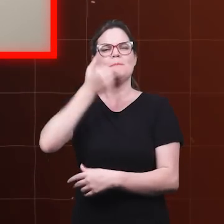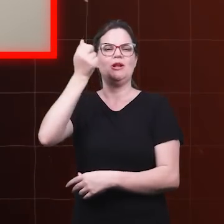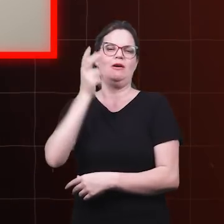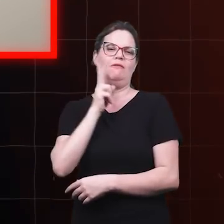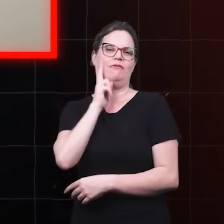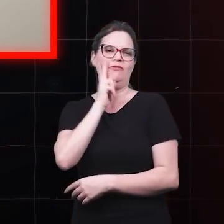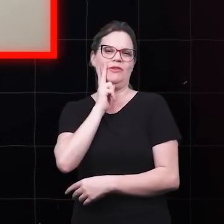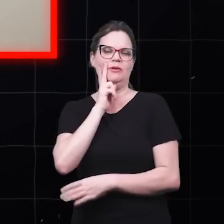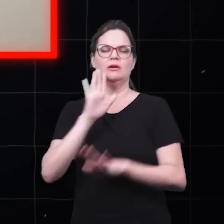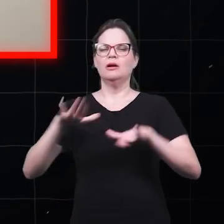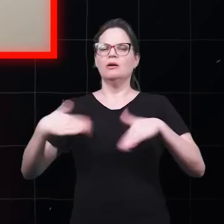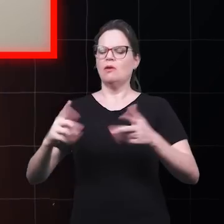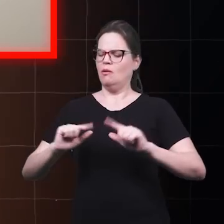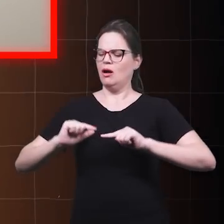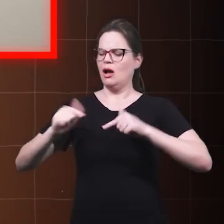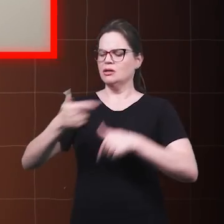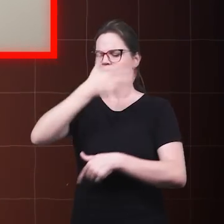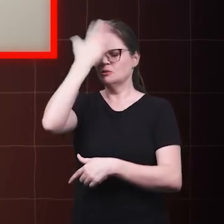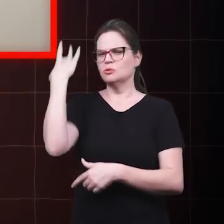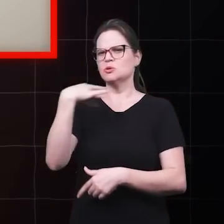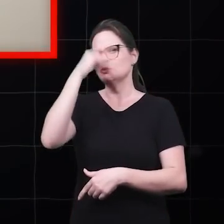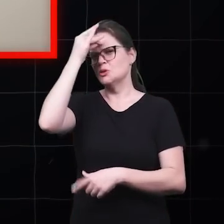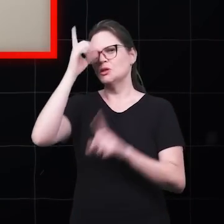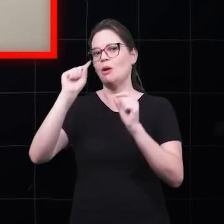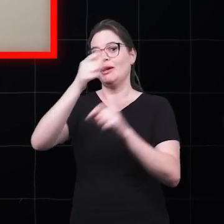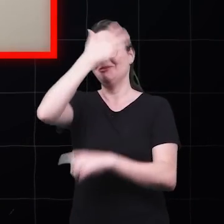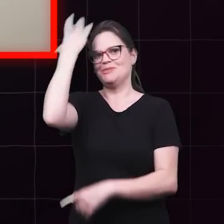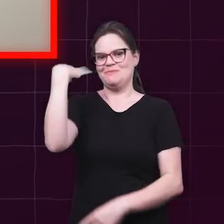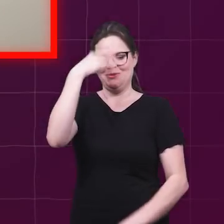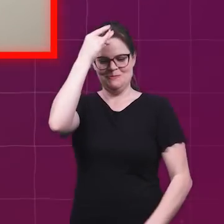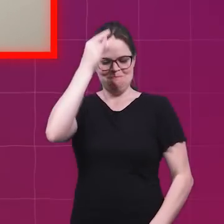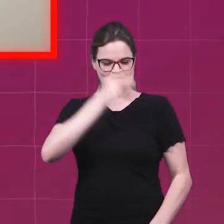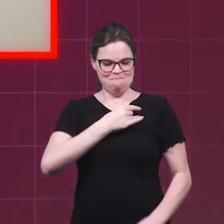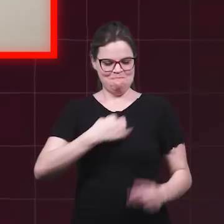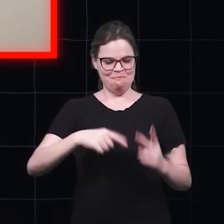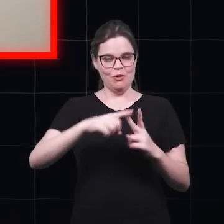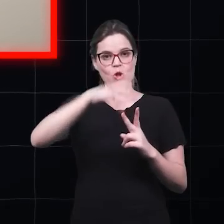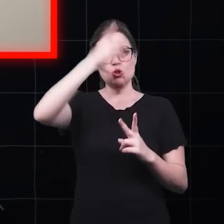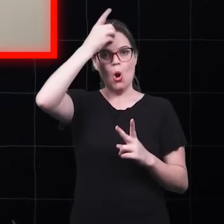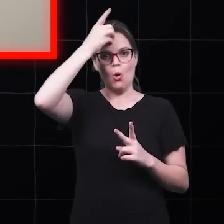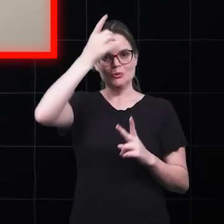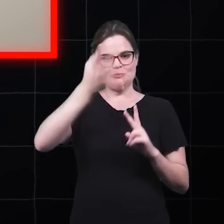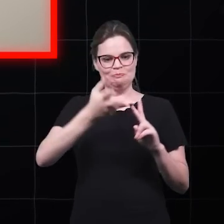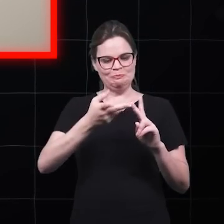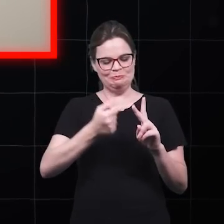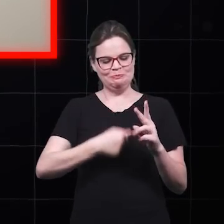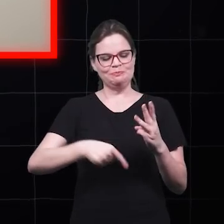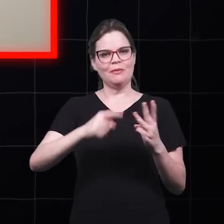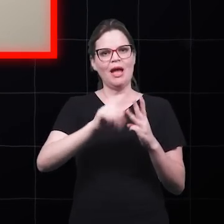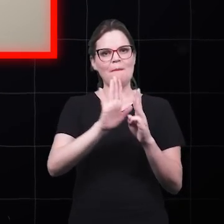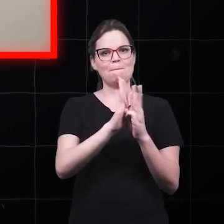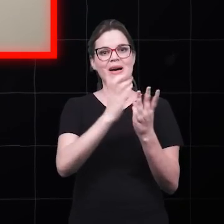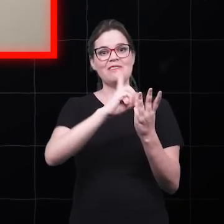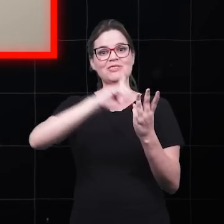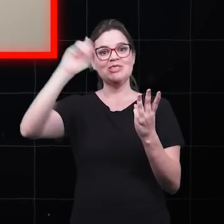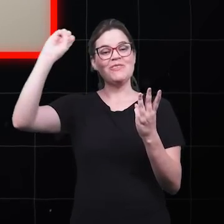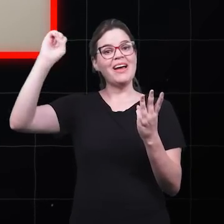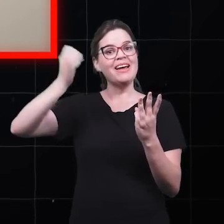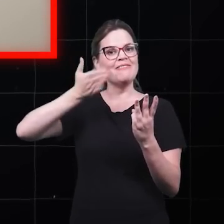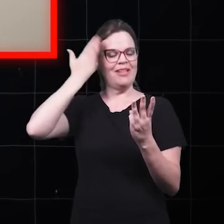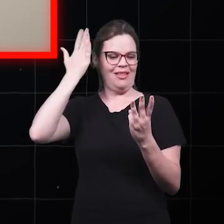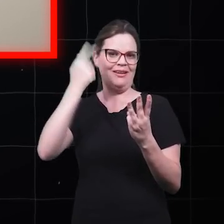é essa nesse último momento? É o batismo com o Espírito Santo, são os dons espirituais, a palavra